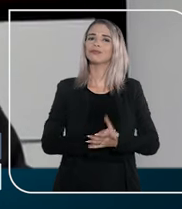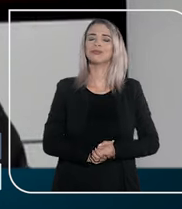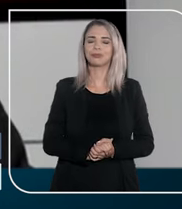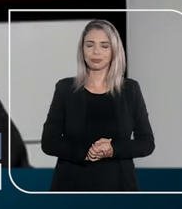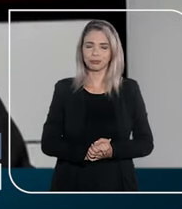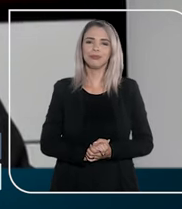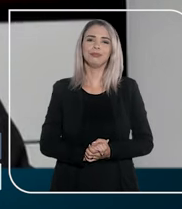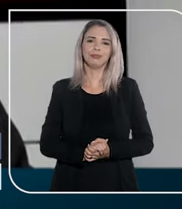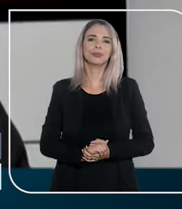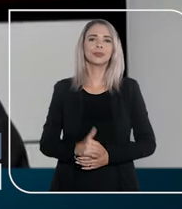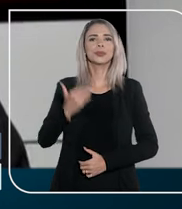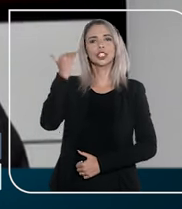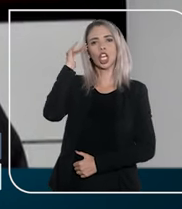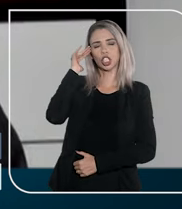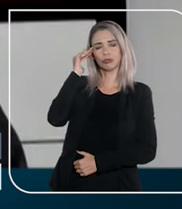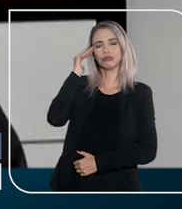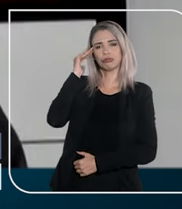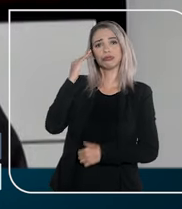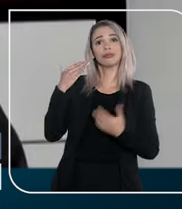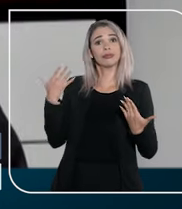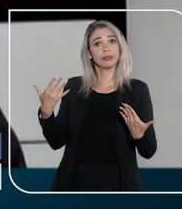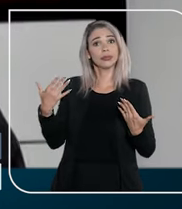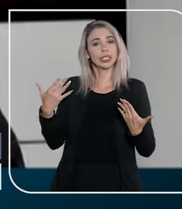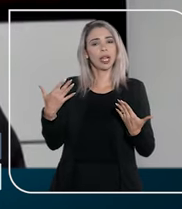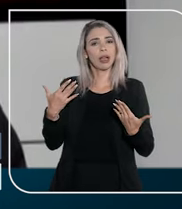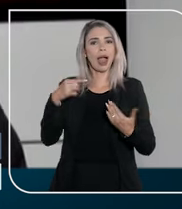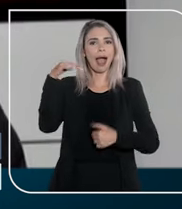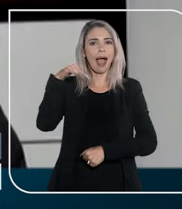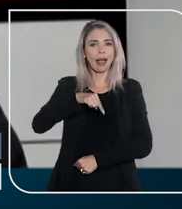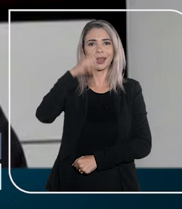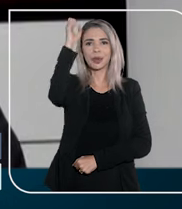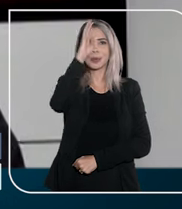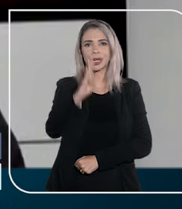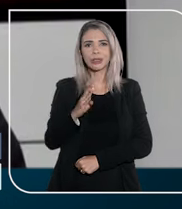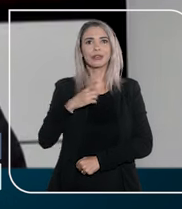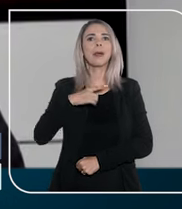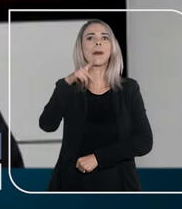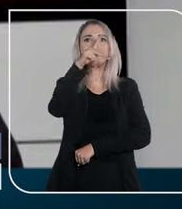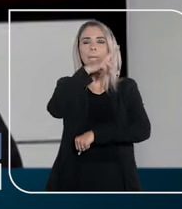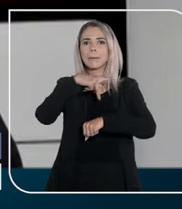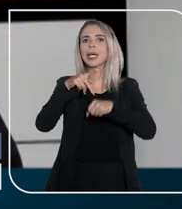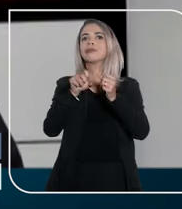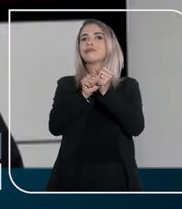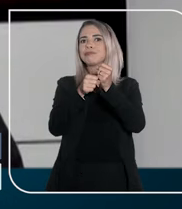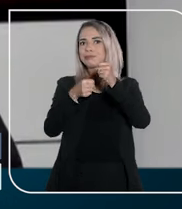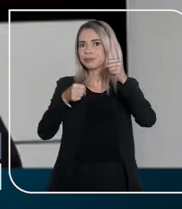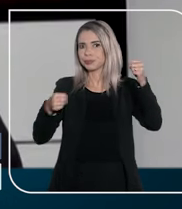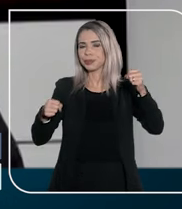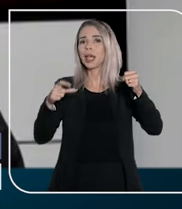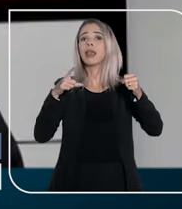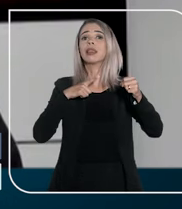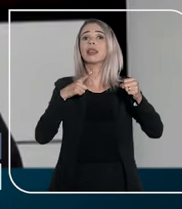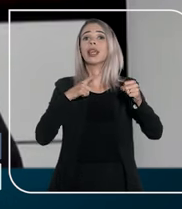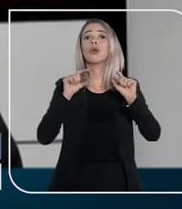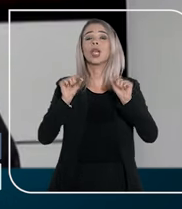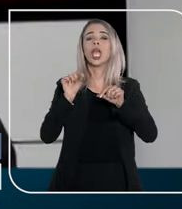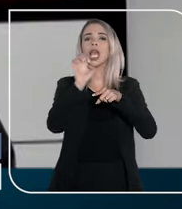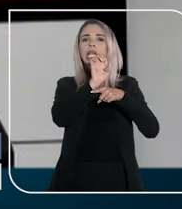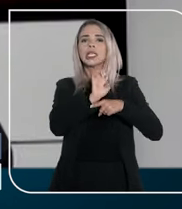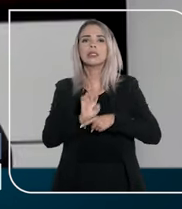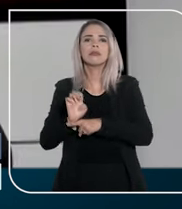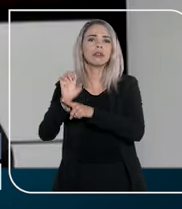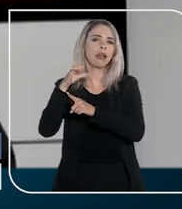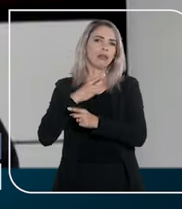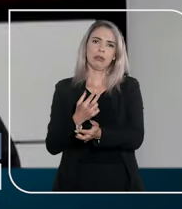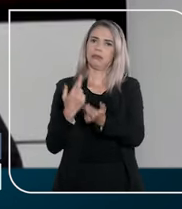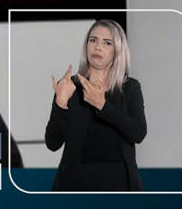Perfeito. Nós temos que entender que o Brasil, como um país muito grande, nós temos as soberanias dos estados, cada estado